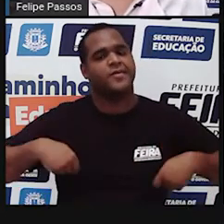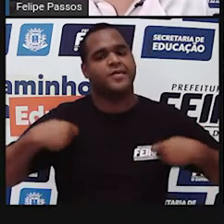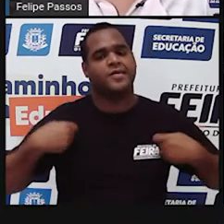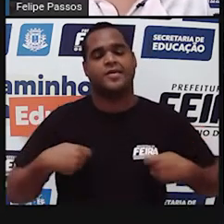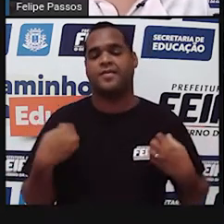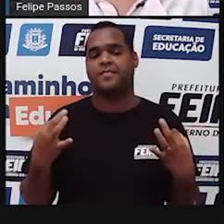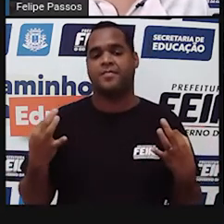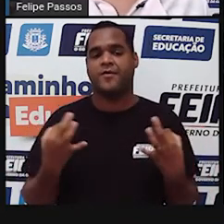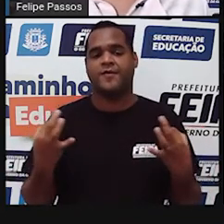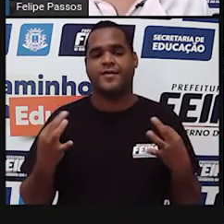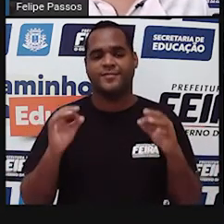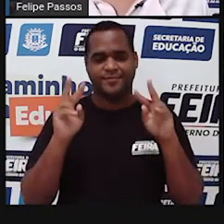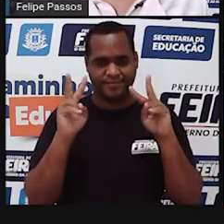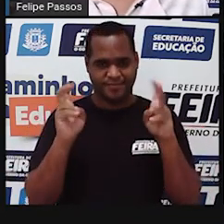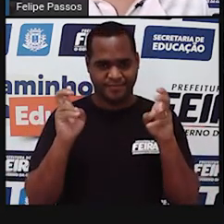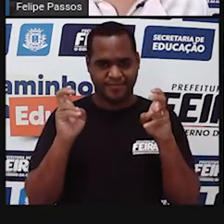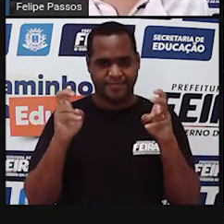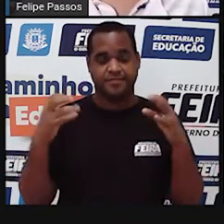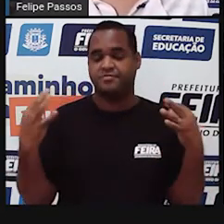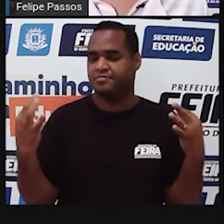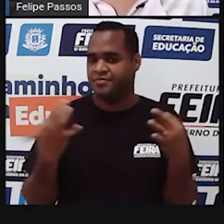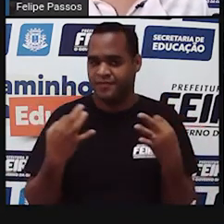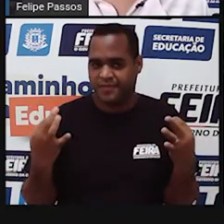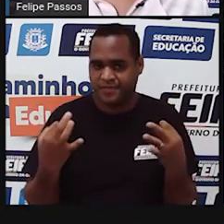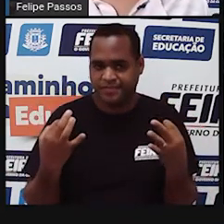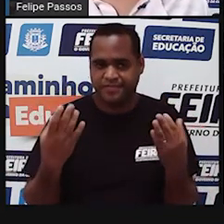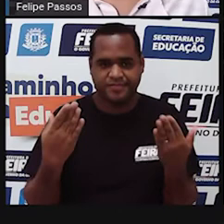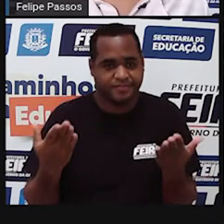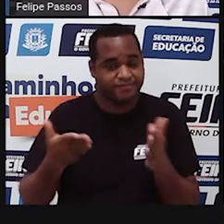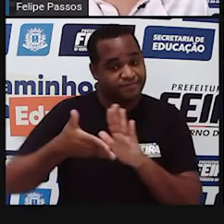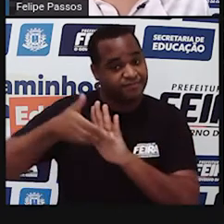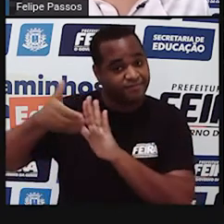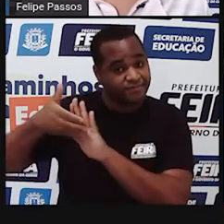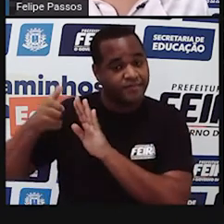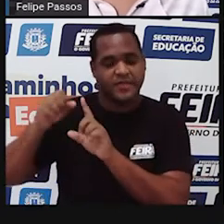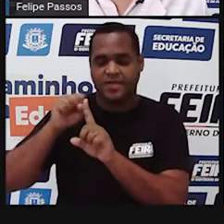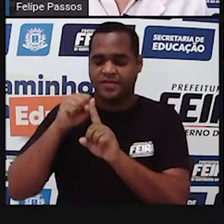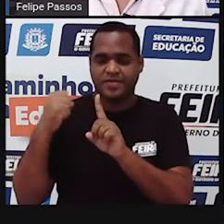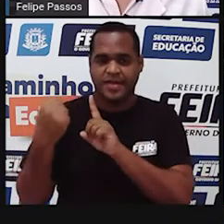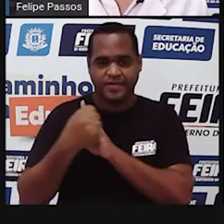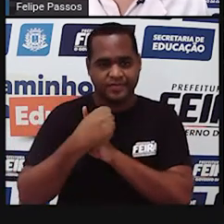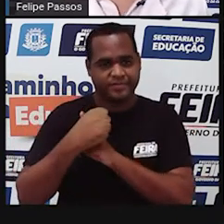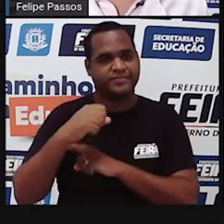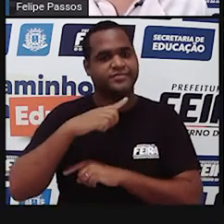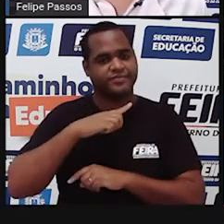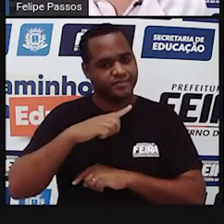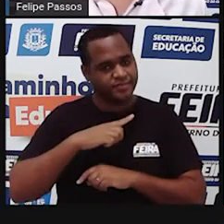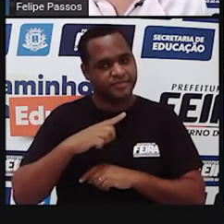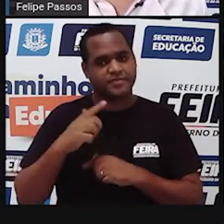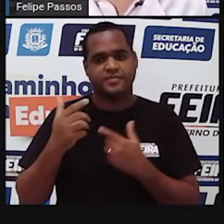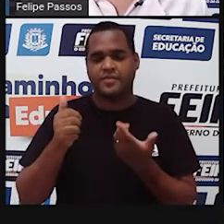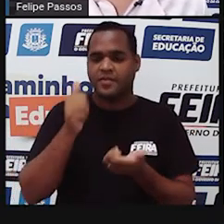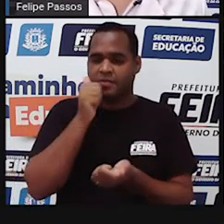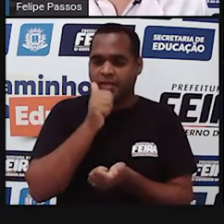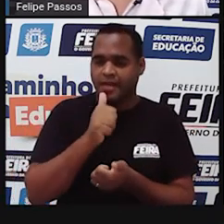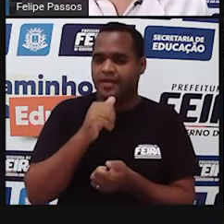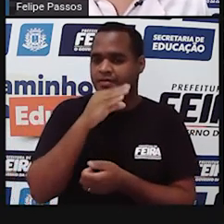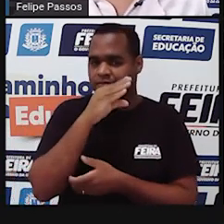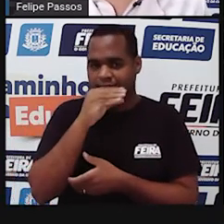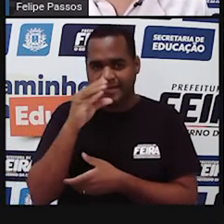perfeito, acaba causando muita exclusão e muita dor, né? Muitas meninas, vocês aí,